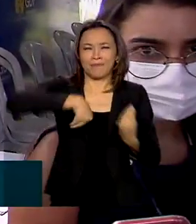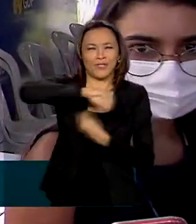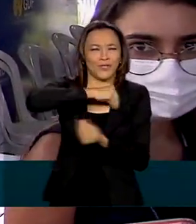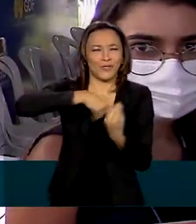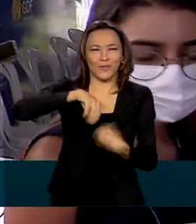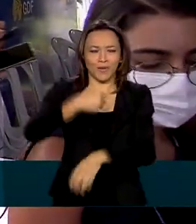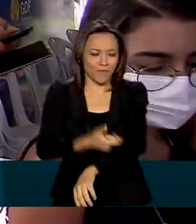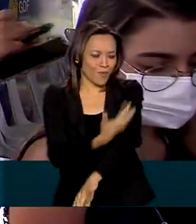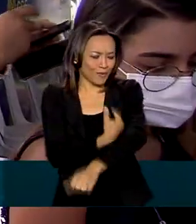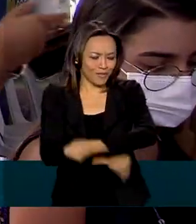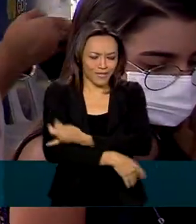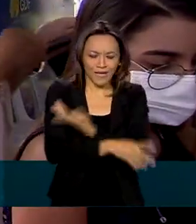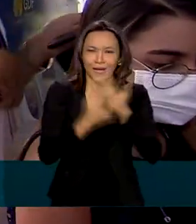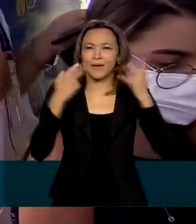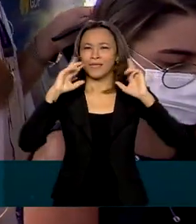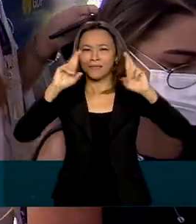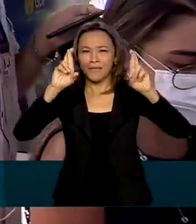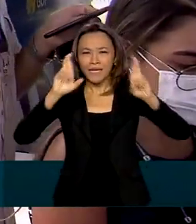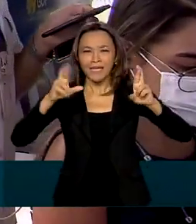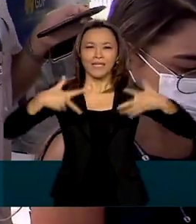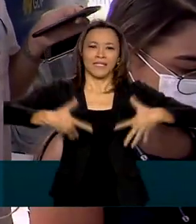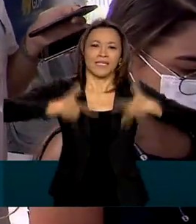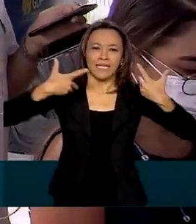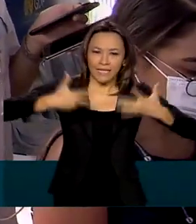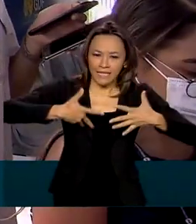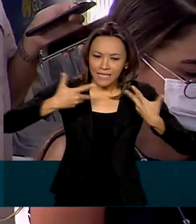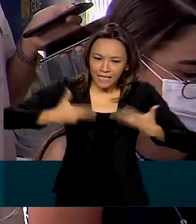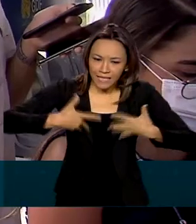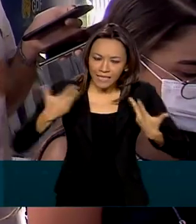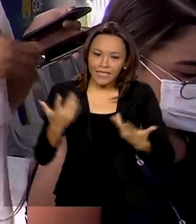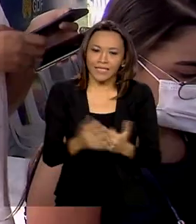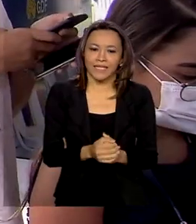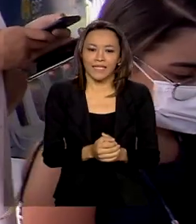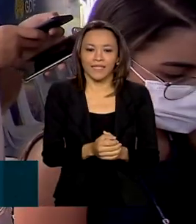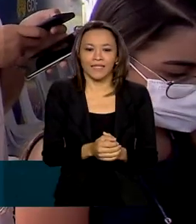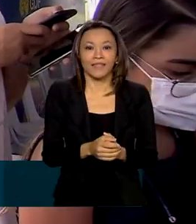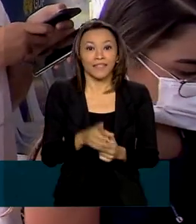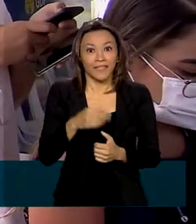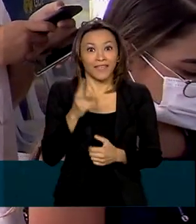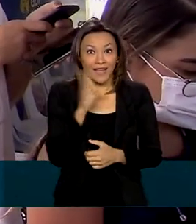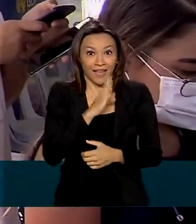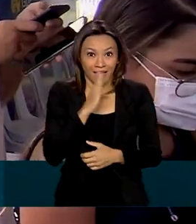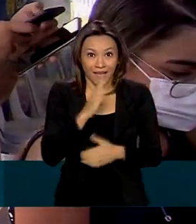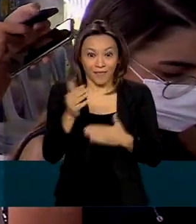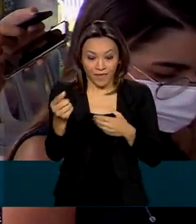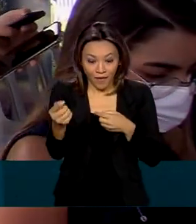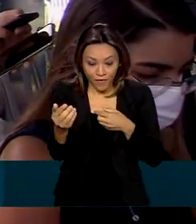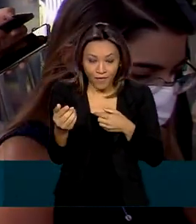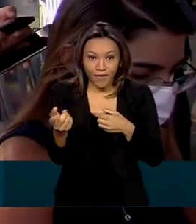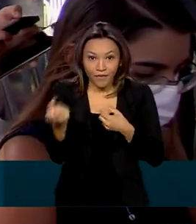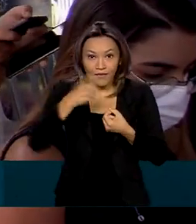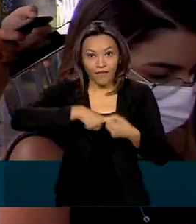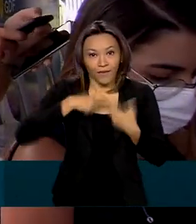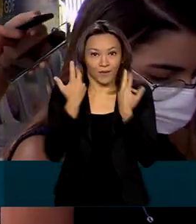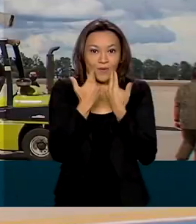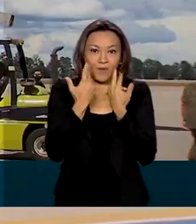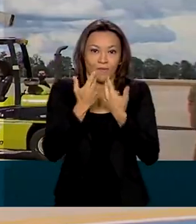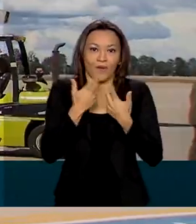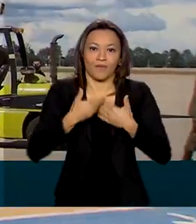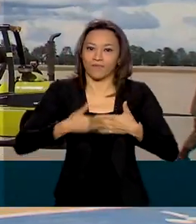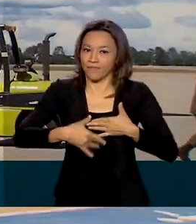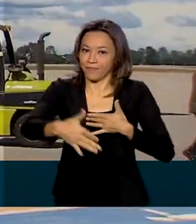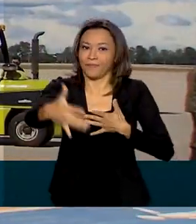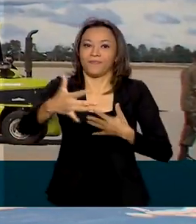emoção de esperança de alegria Foi bastante que logo logo tudo vai estar voltando ao normal